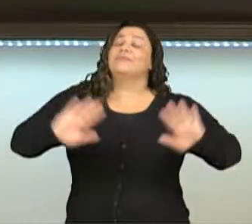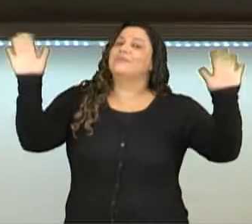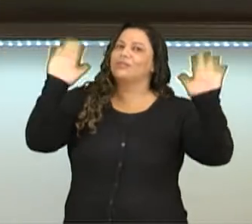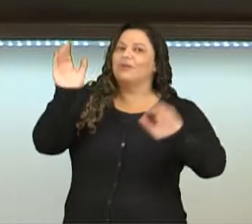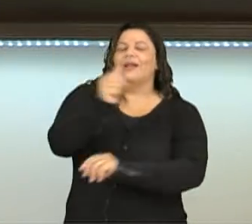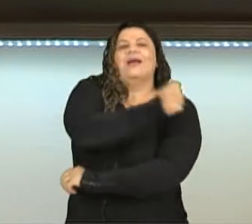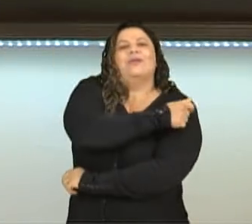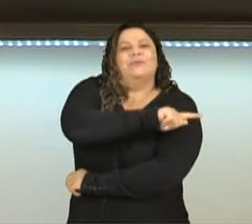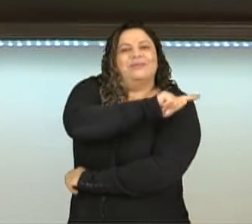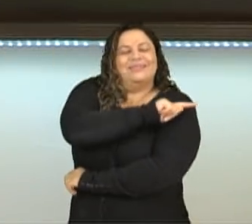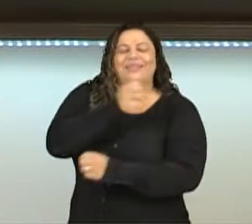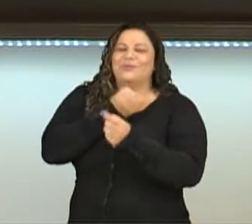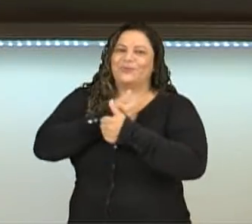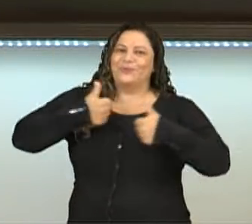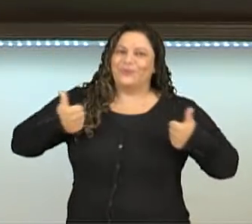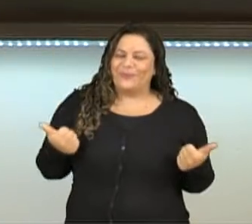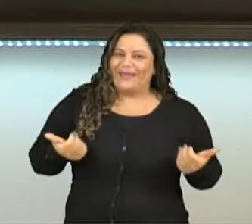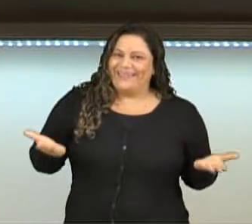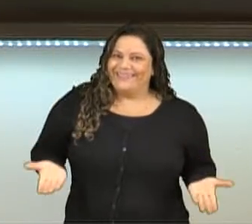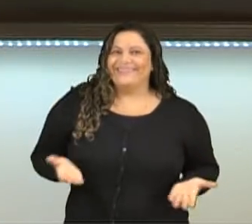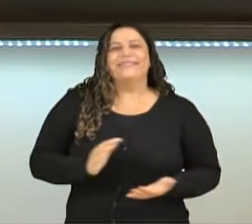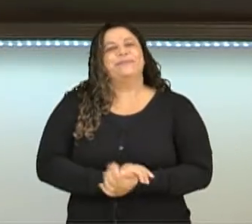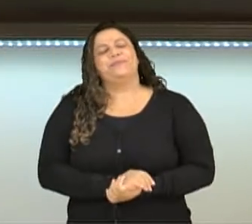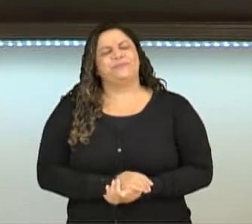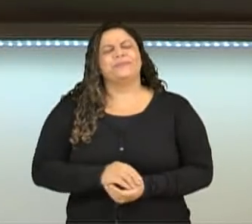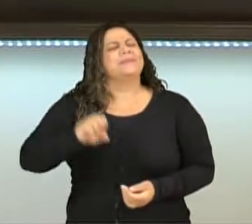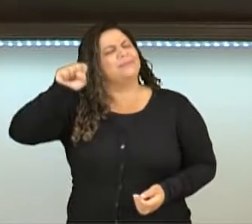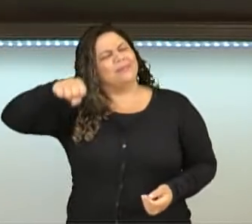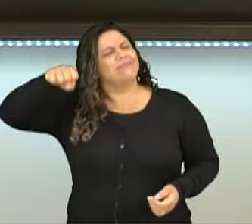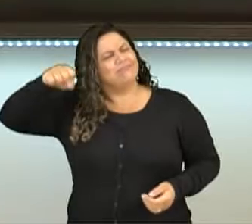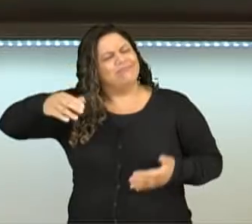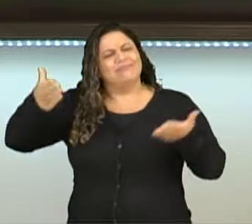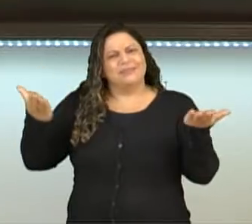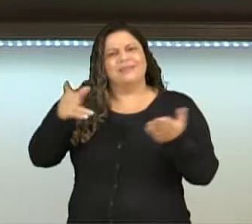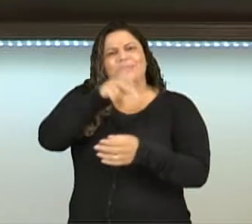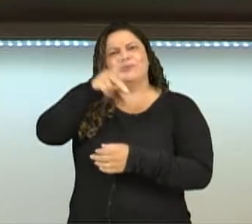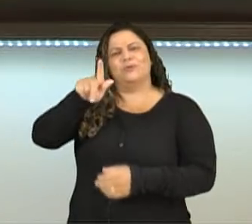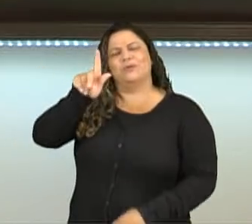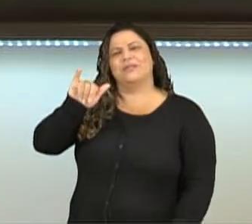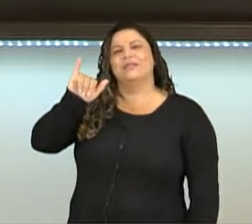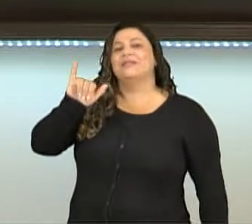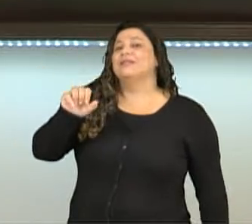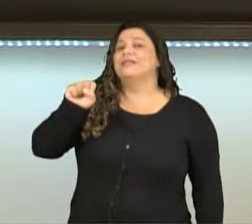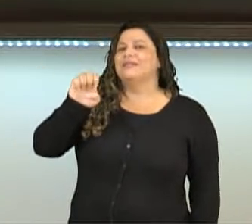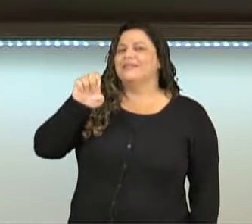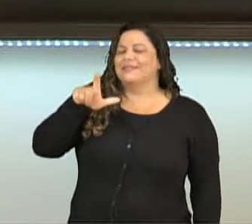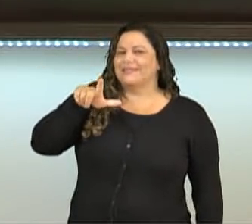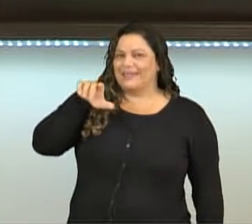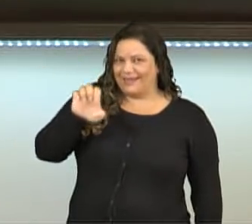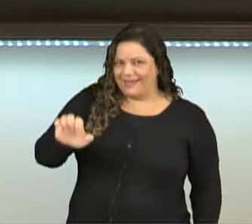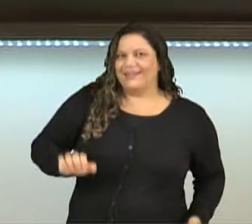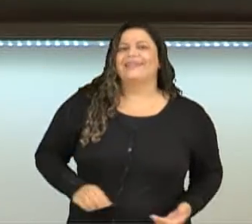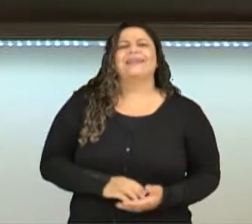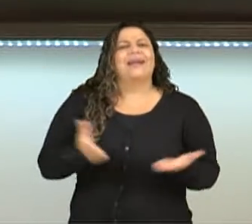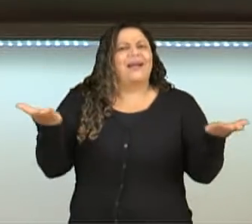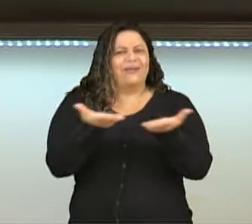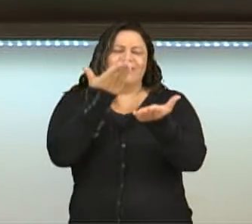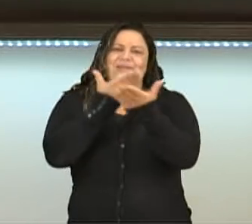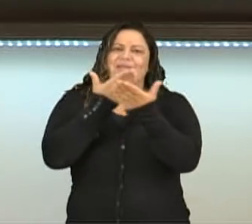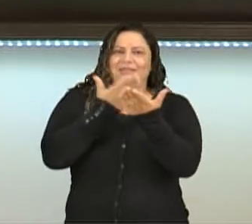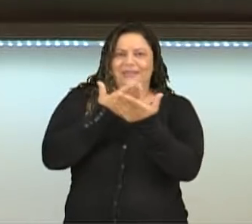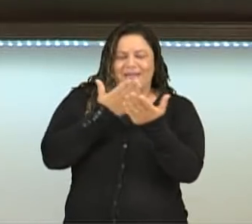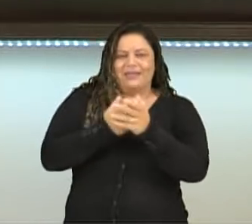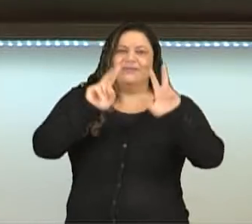alunos do sétimo ano, tudo bem com vocês? Espero que sim! Eu sou a professora Gisele e estarei nesta aula de hoje